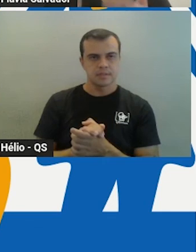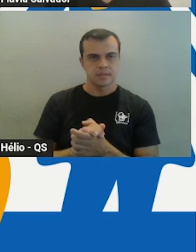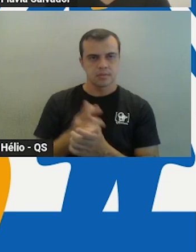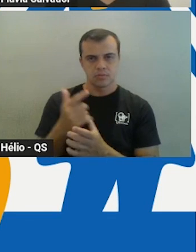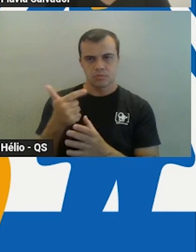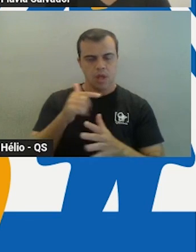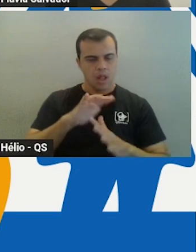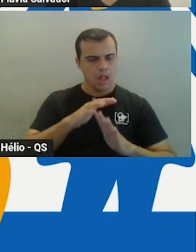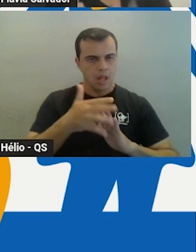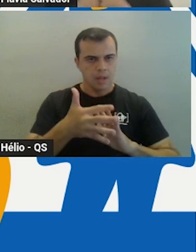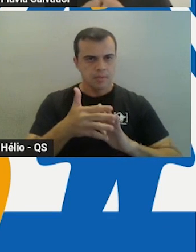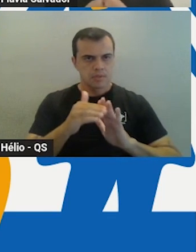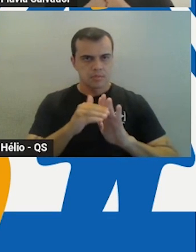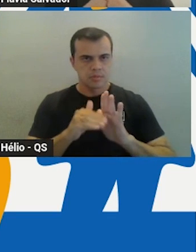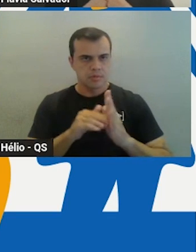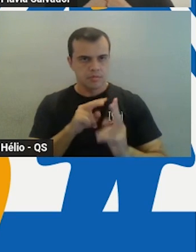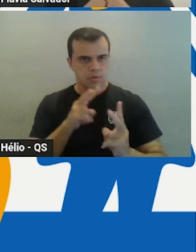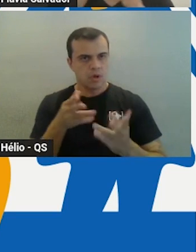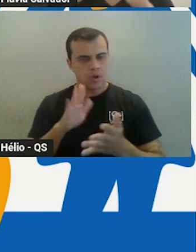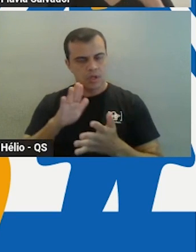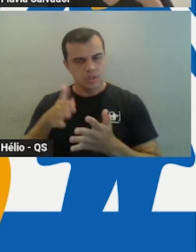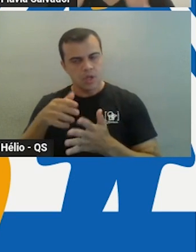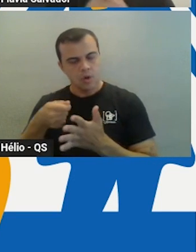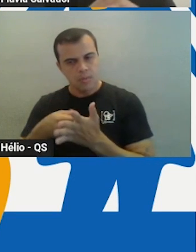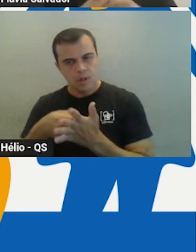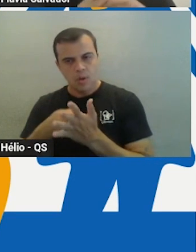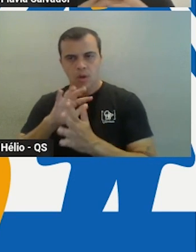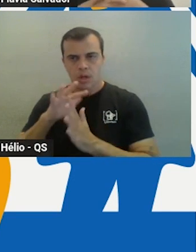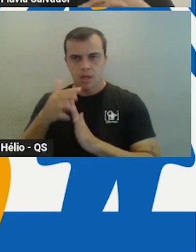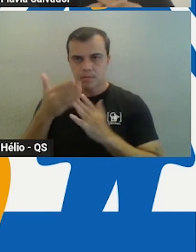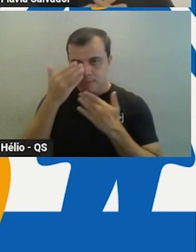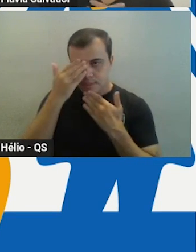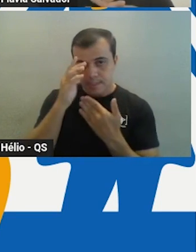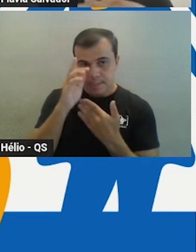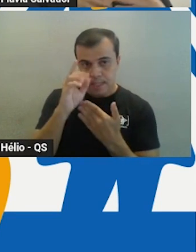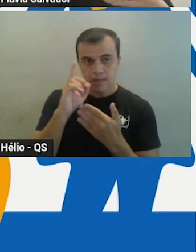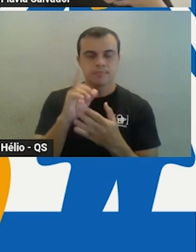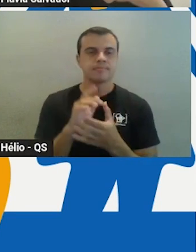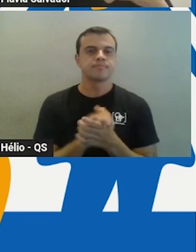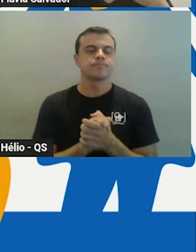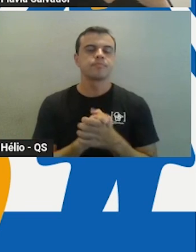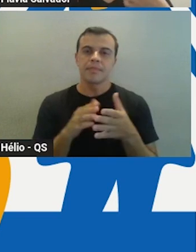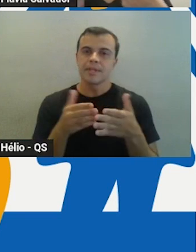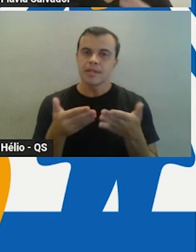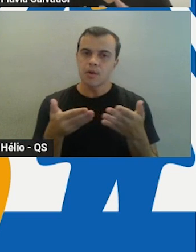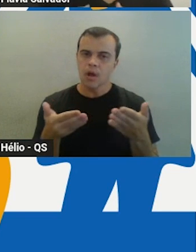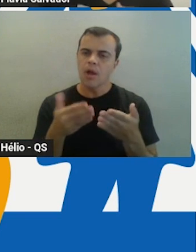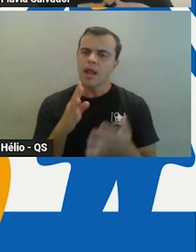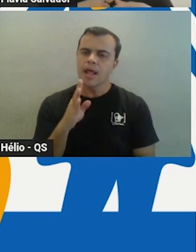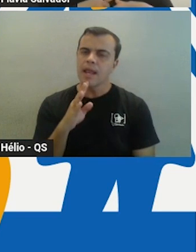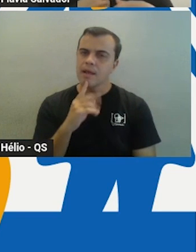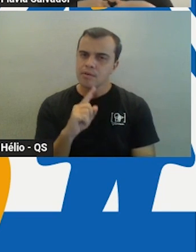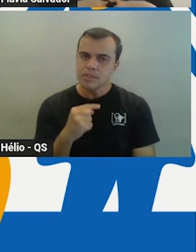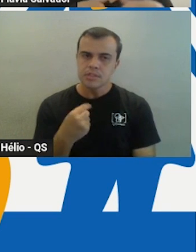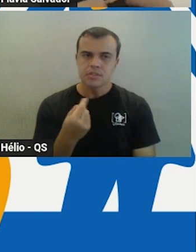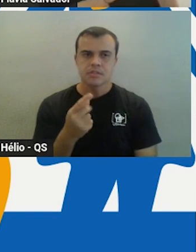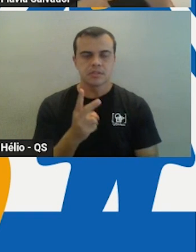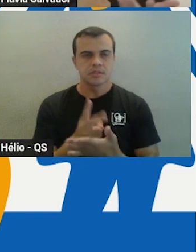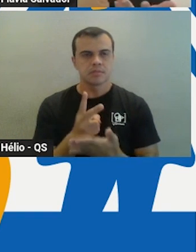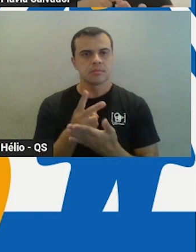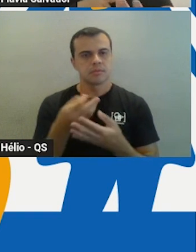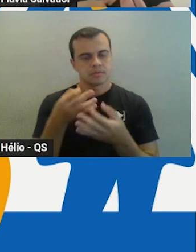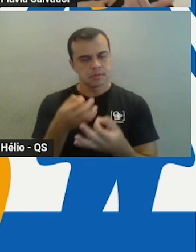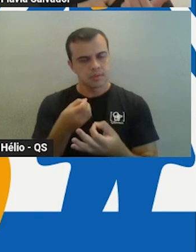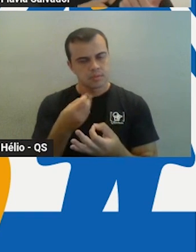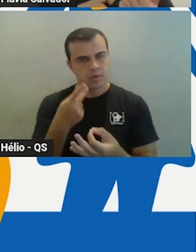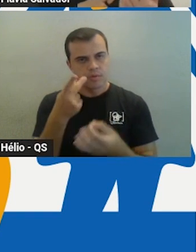nas programações virtuais, agora já é obrigatório, graças a Deus. Então, assim, é legal para a gente também se manter atualizado, como eu